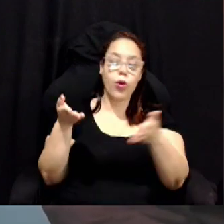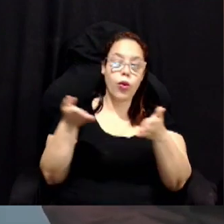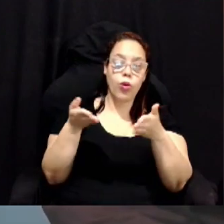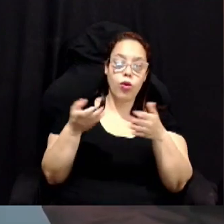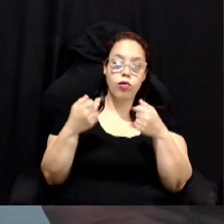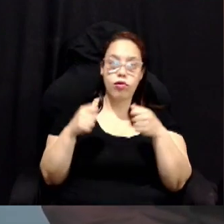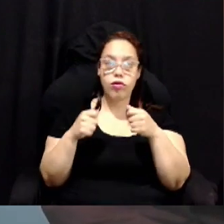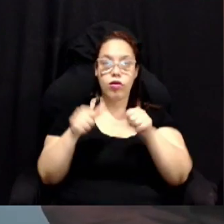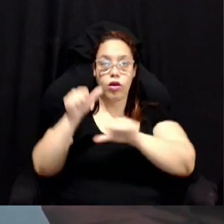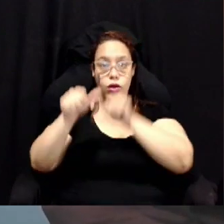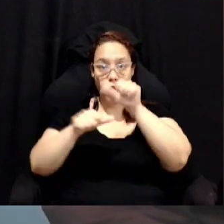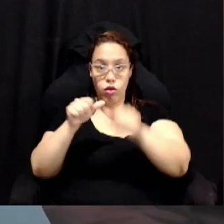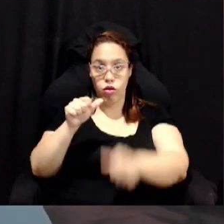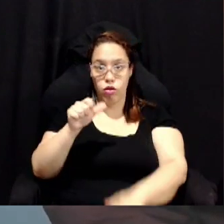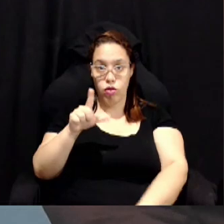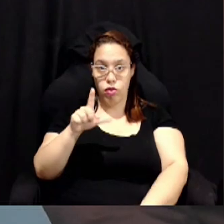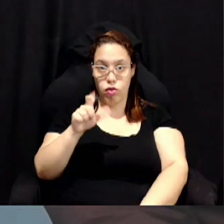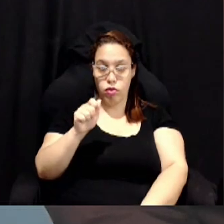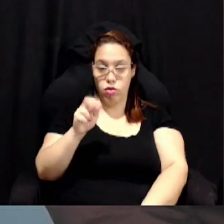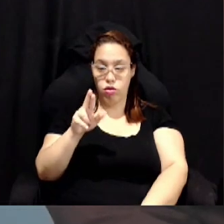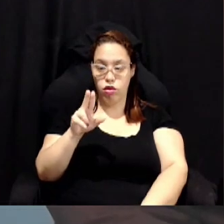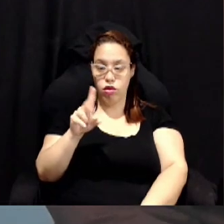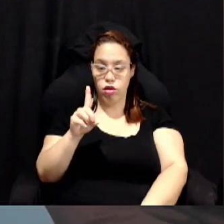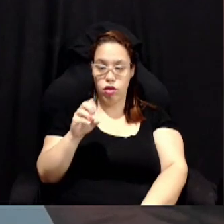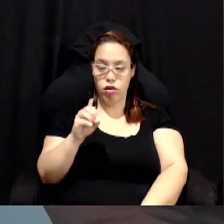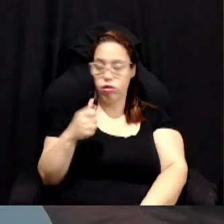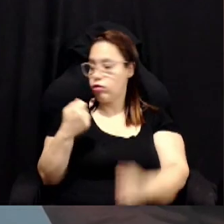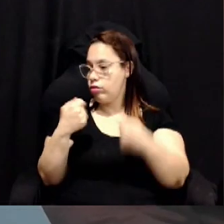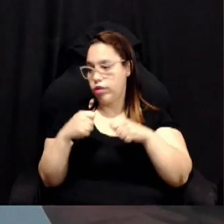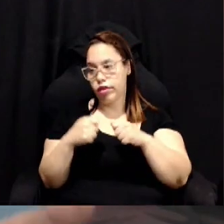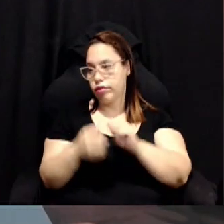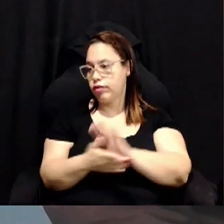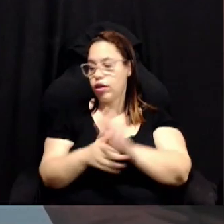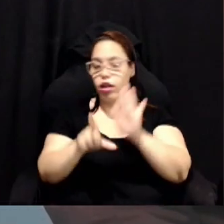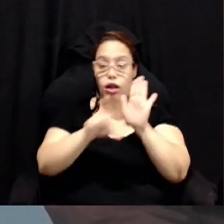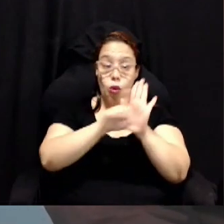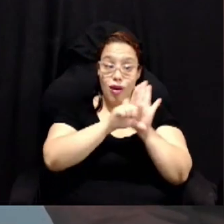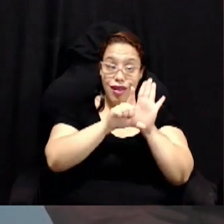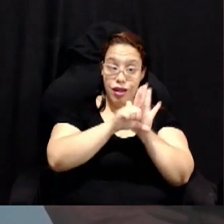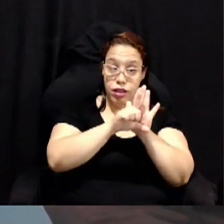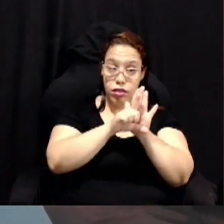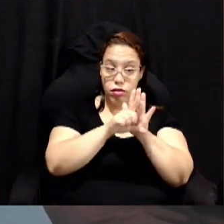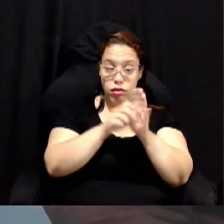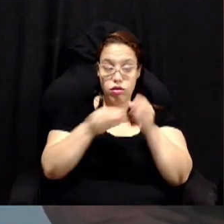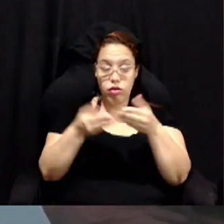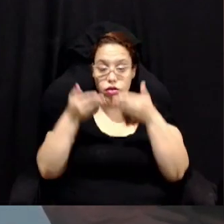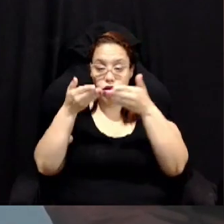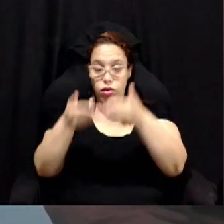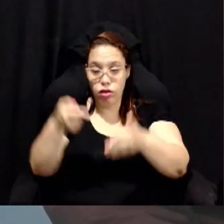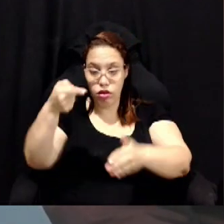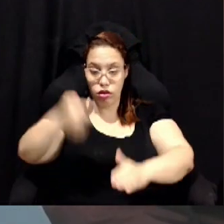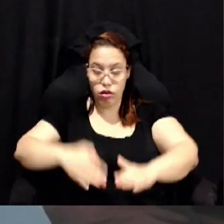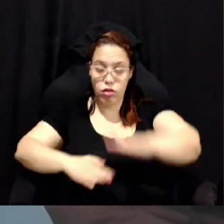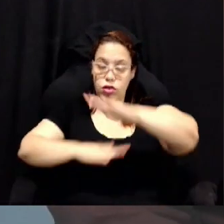renovação do laudo. Eu não preciso estar fazendo. Então são leis que a gente coloca nessa casa aqui no Legislativo, né,